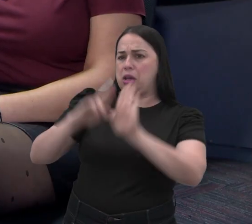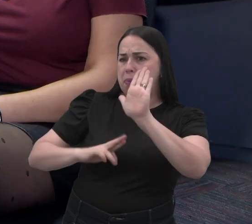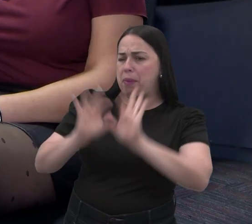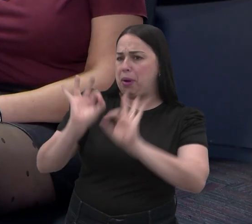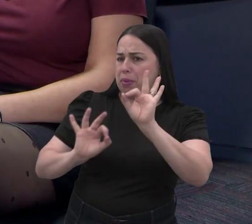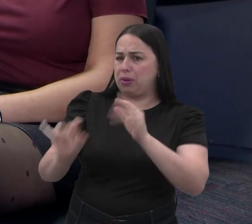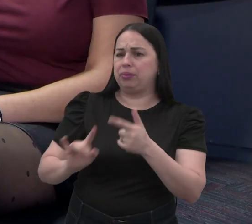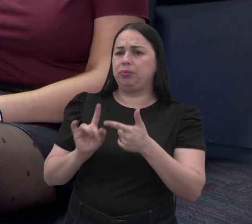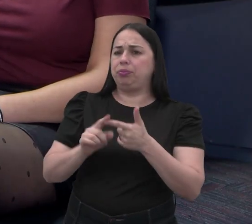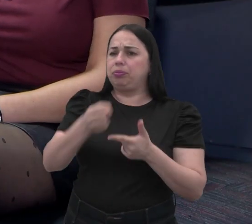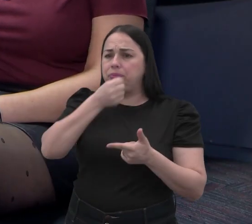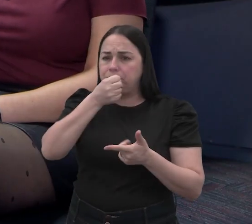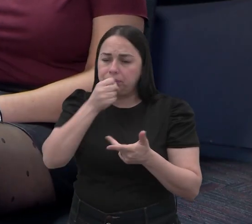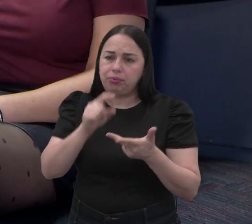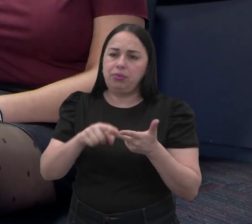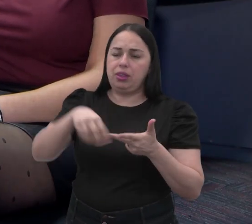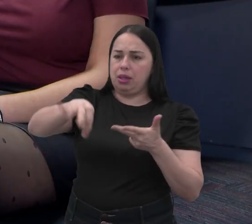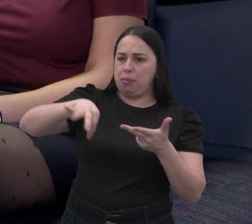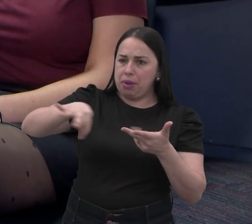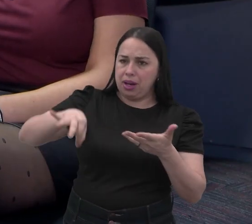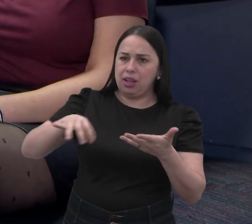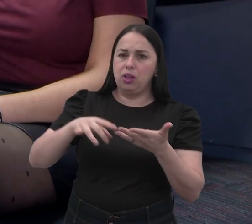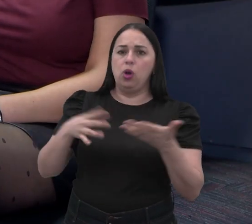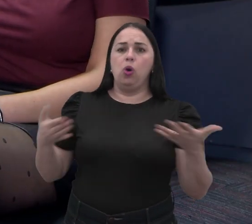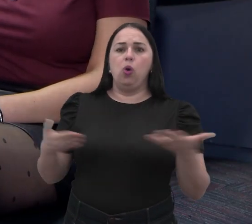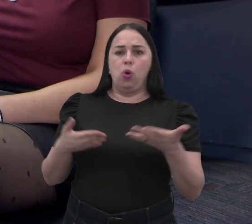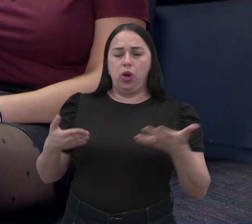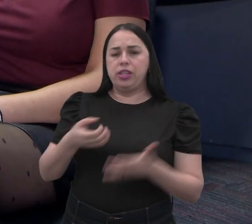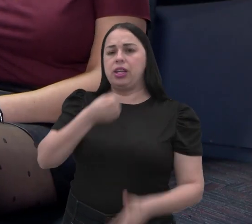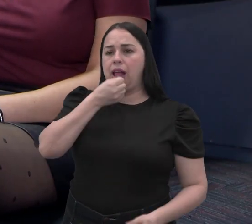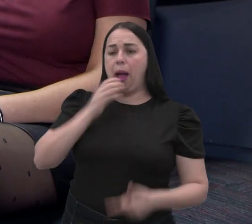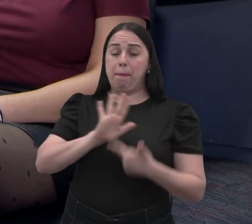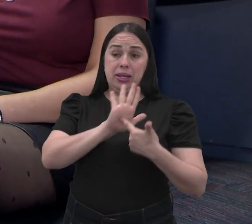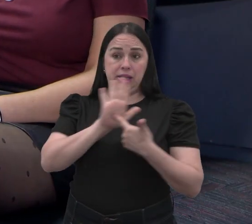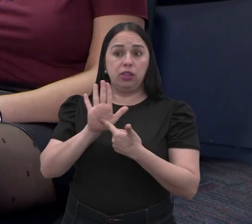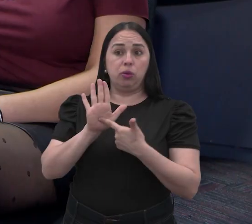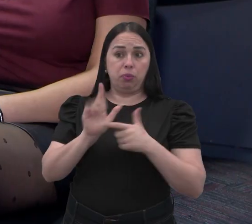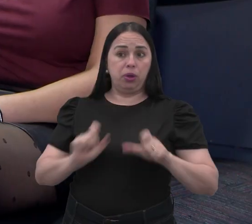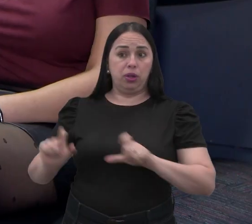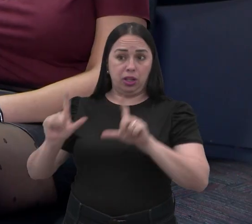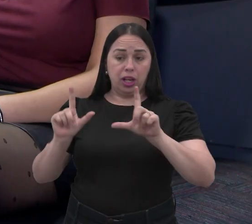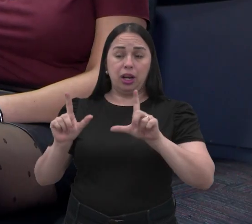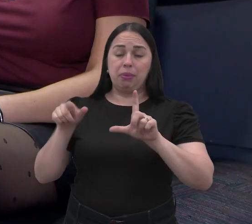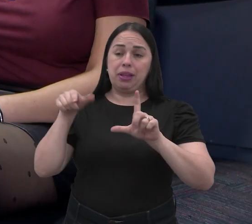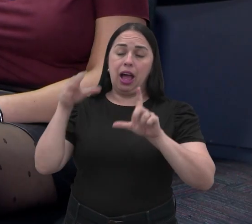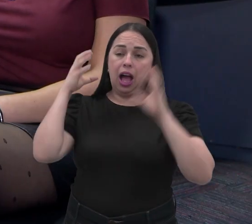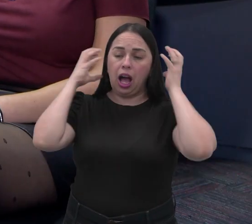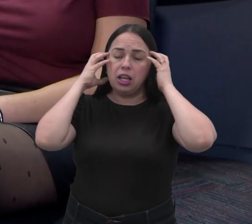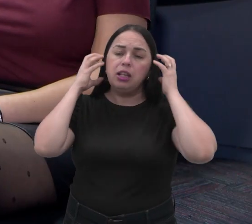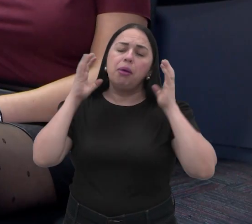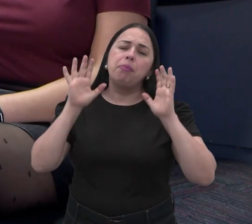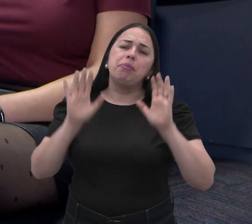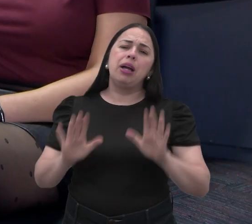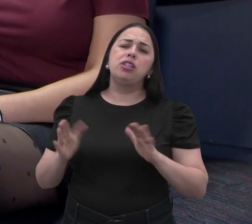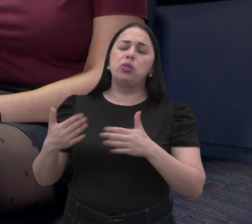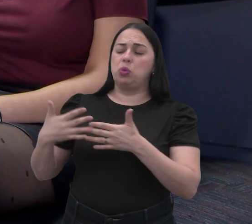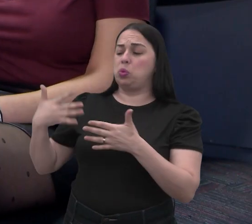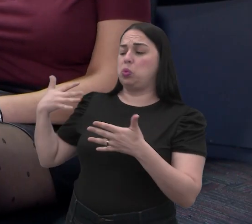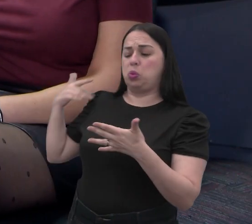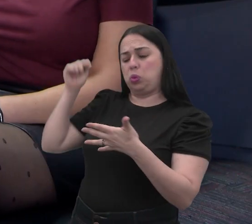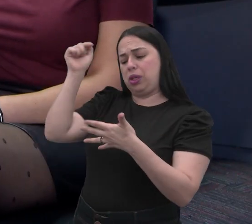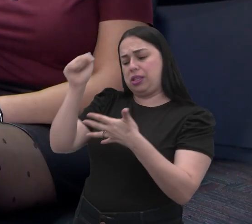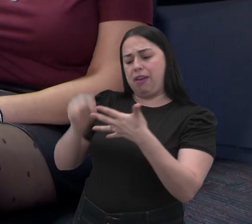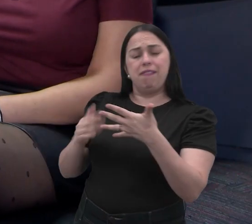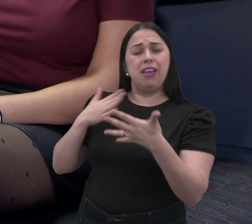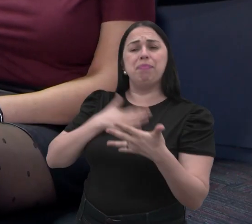redator, operador, é locutor, ele atualmente continua trabalhando, apresenta um programa numa rádio, né? De tudo que você já